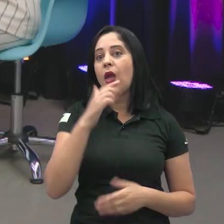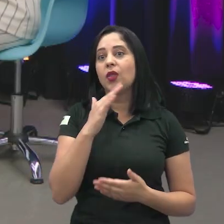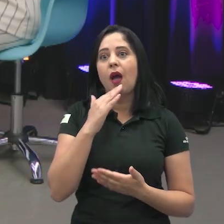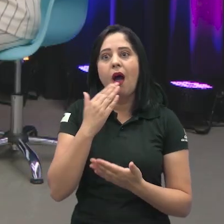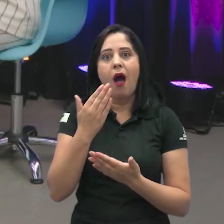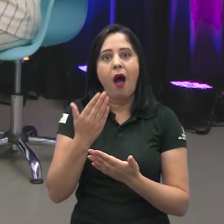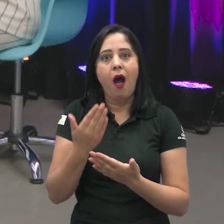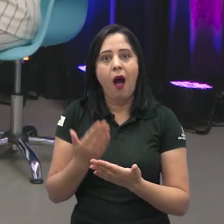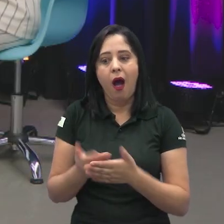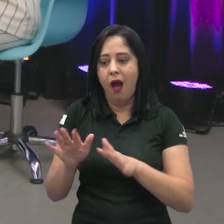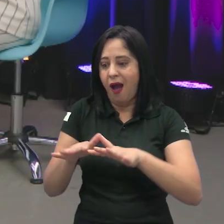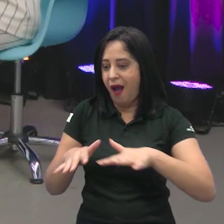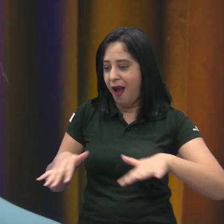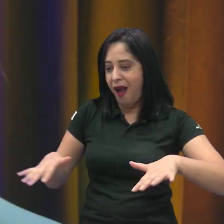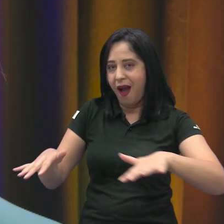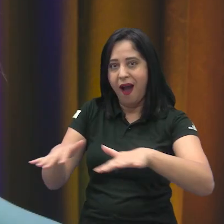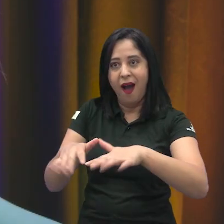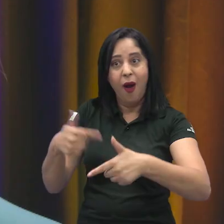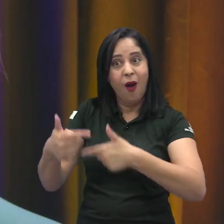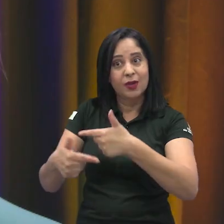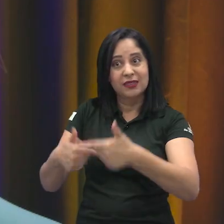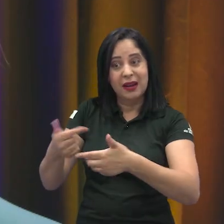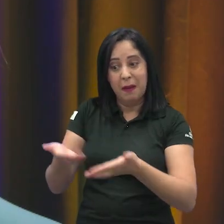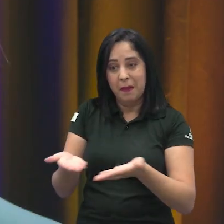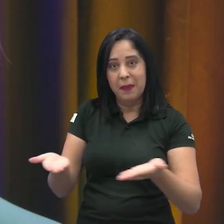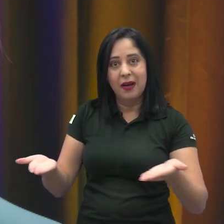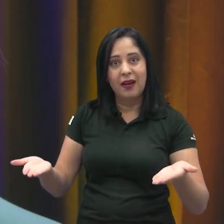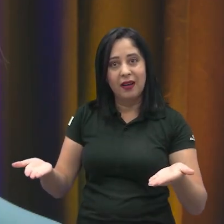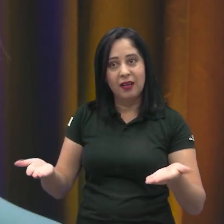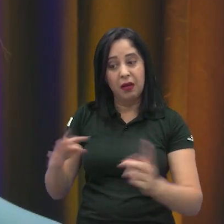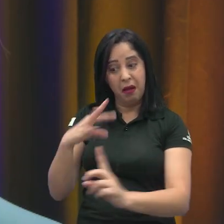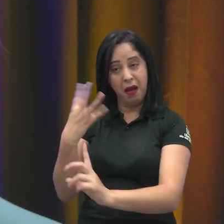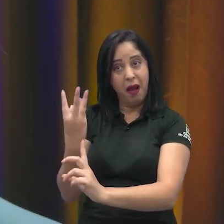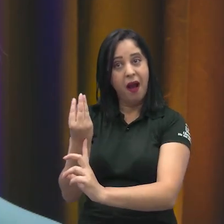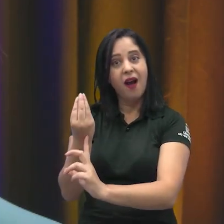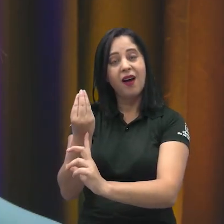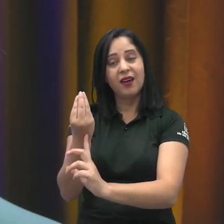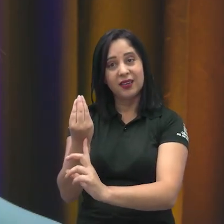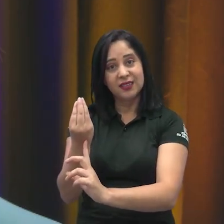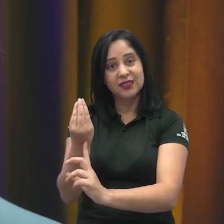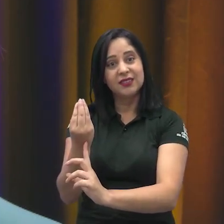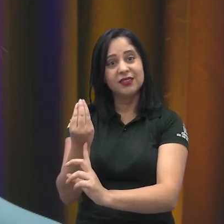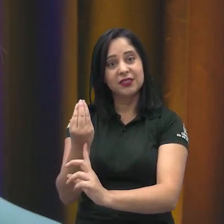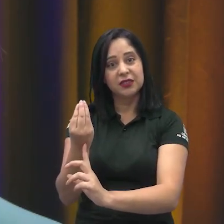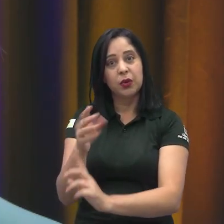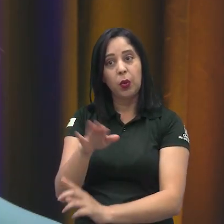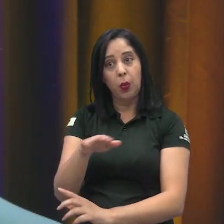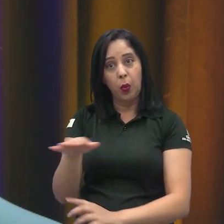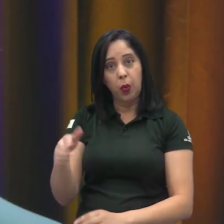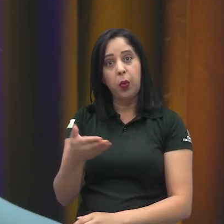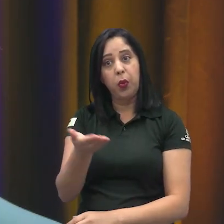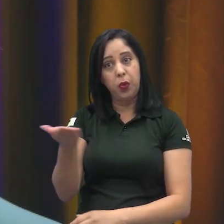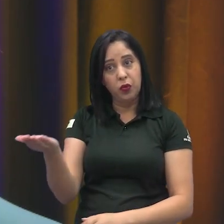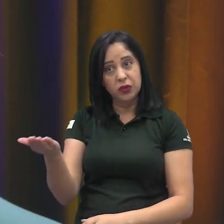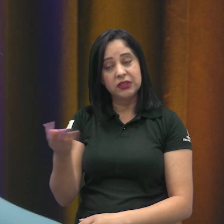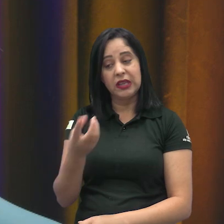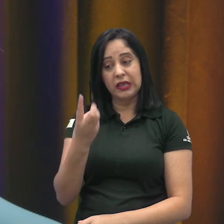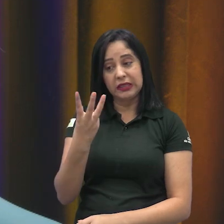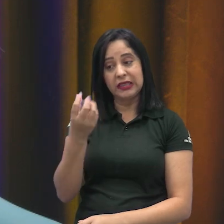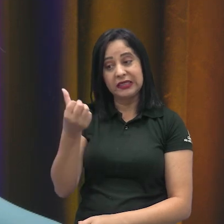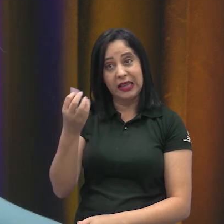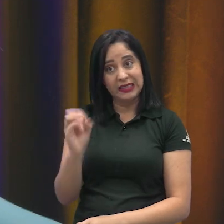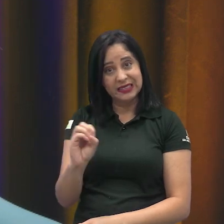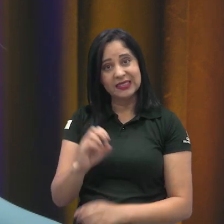eu estou encantada com todos esses trabalhos. A Márcia, que é uma artista 360, e a gente falou